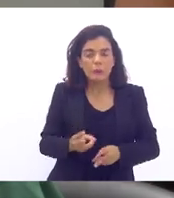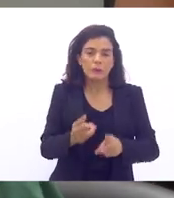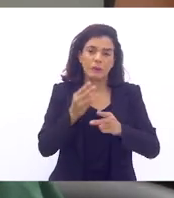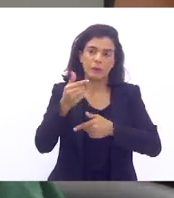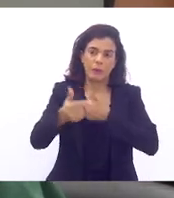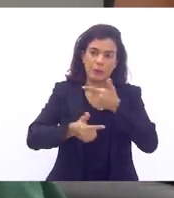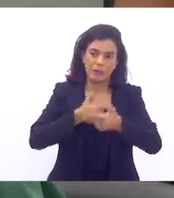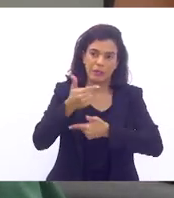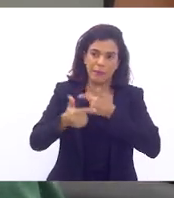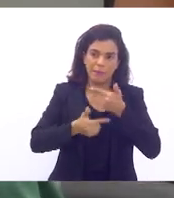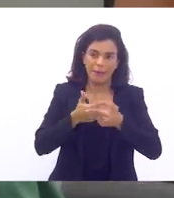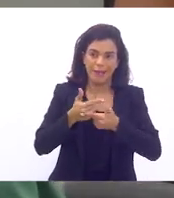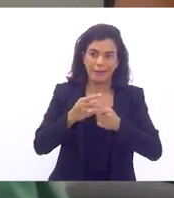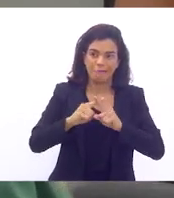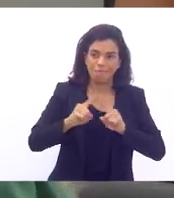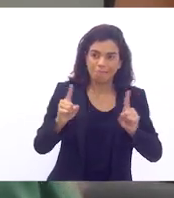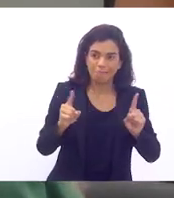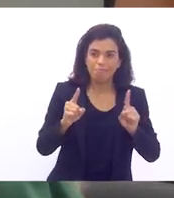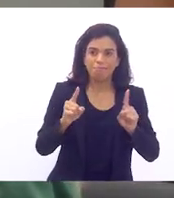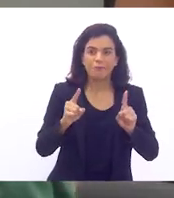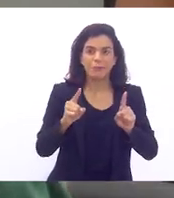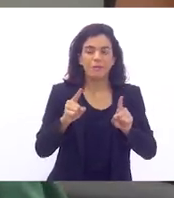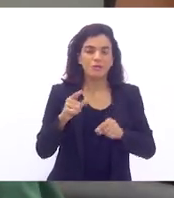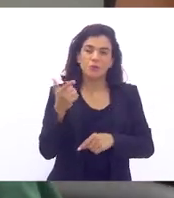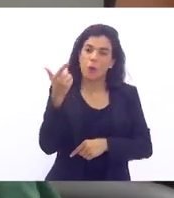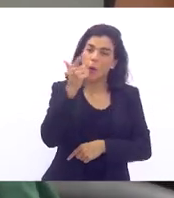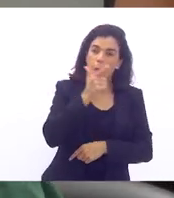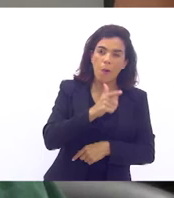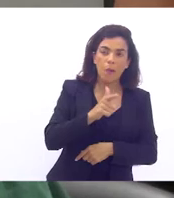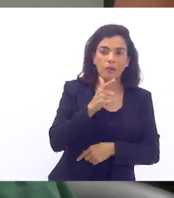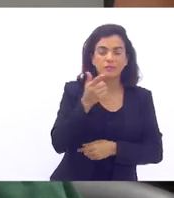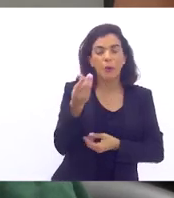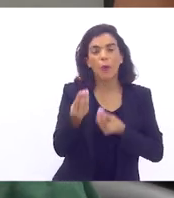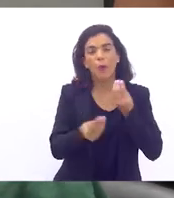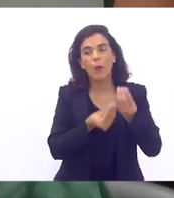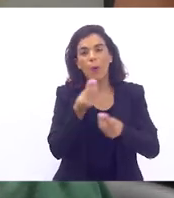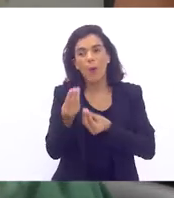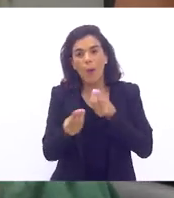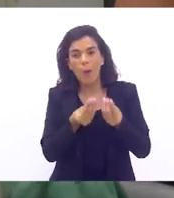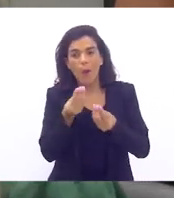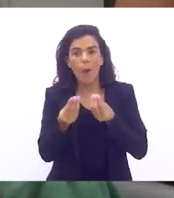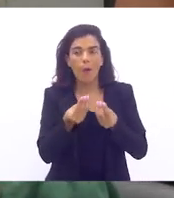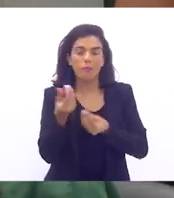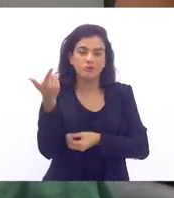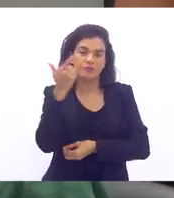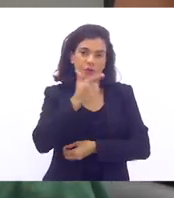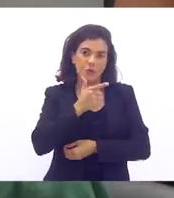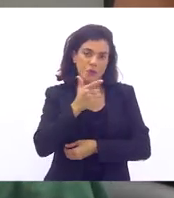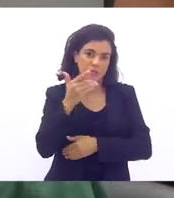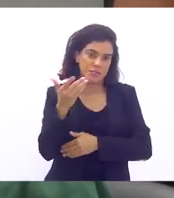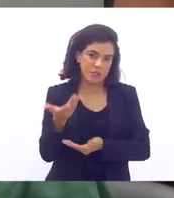mas ainda não acertamos ainda como é que a gente consegue fazer